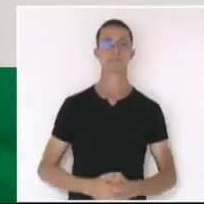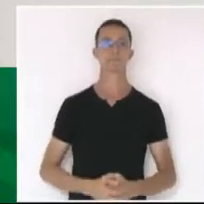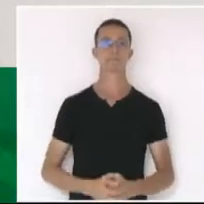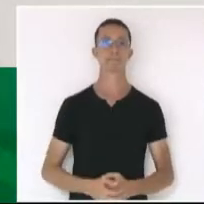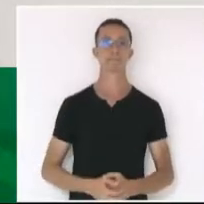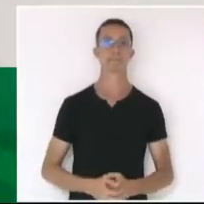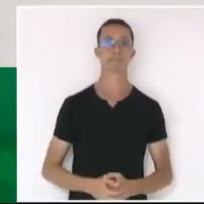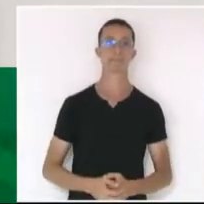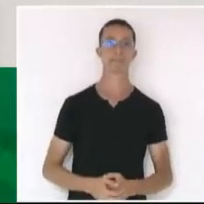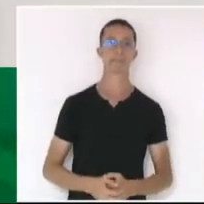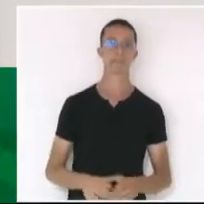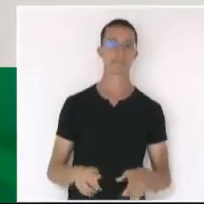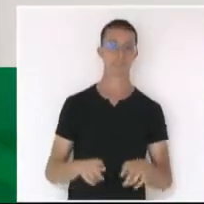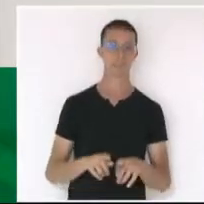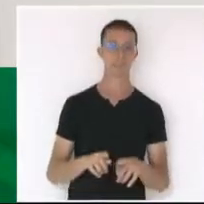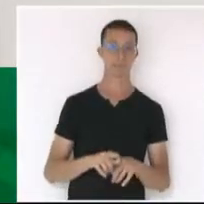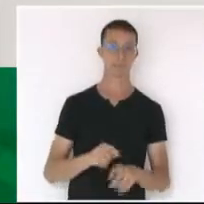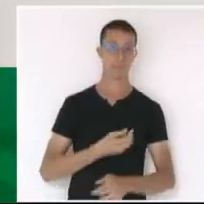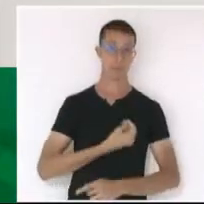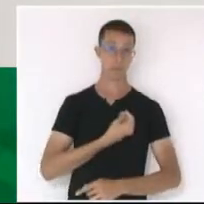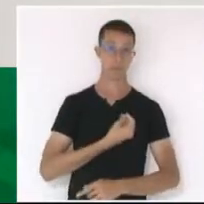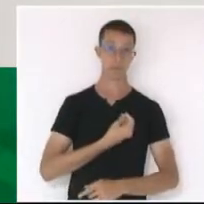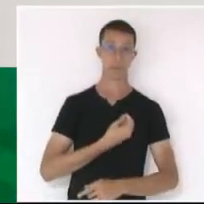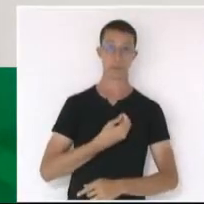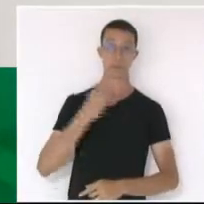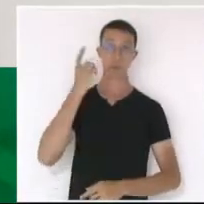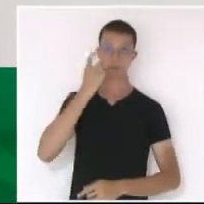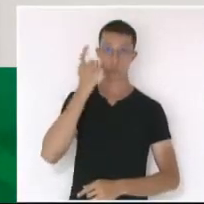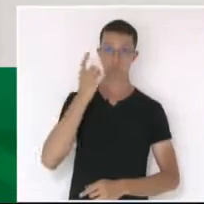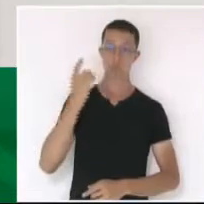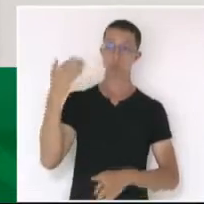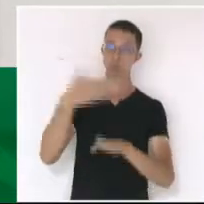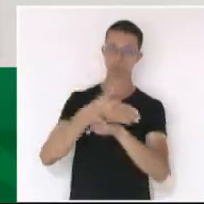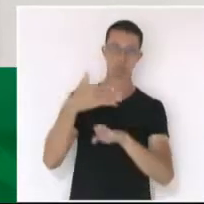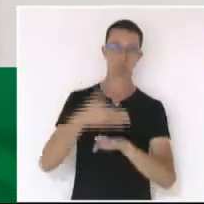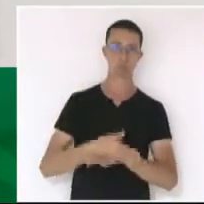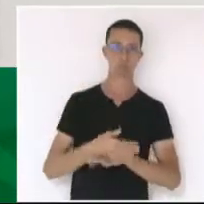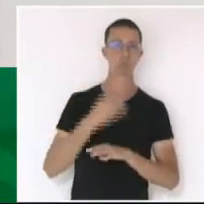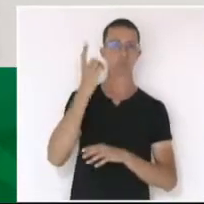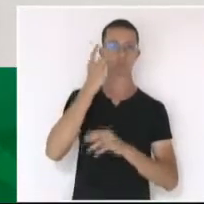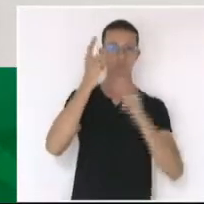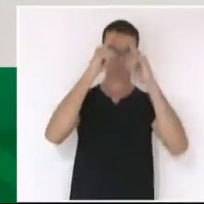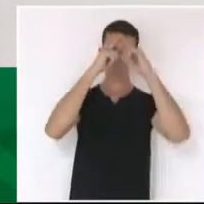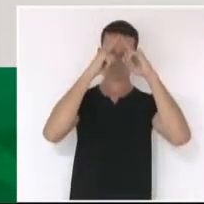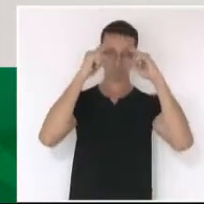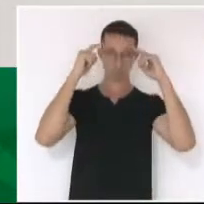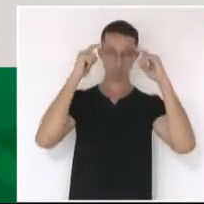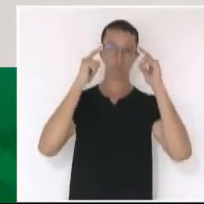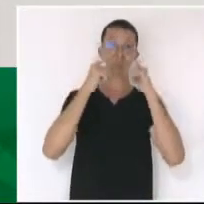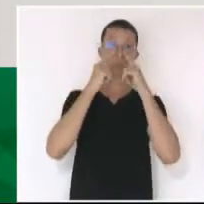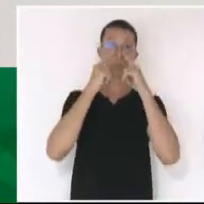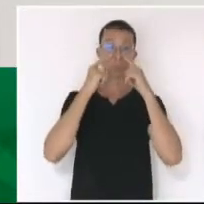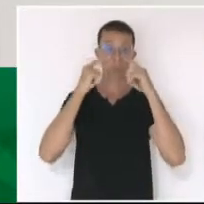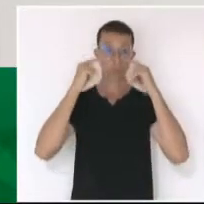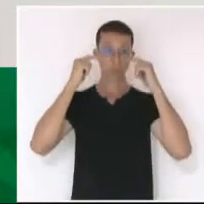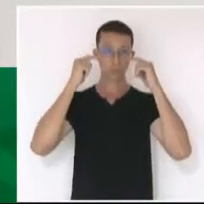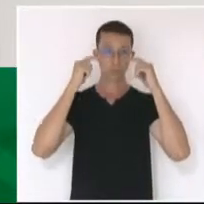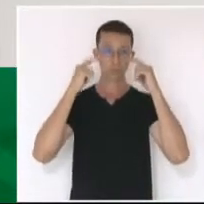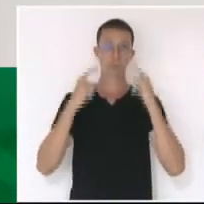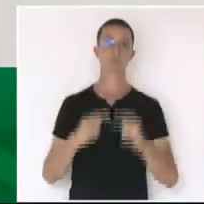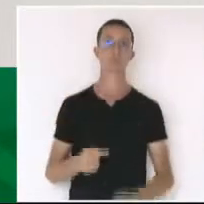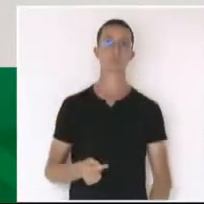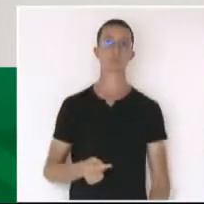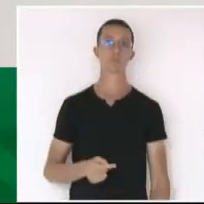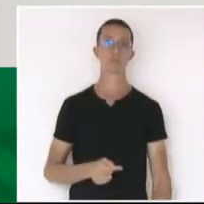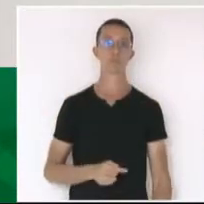tivemos o privilégio de termos colegas lá presente Deputado neodi saretta Deputado merisio estava lá presente